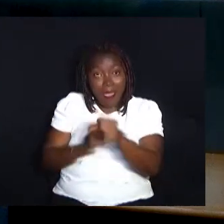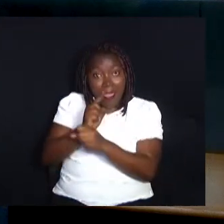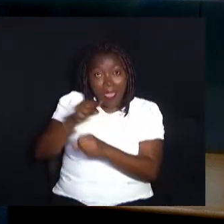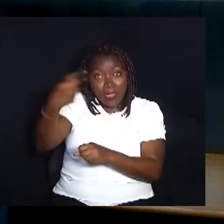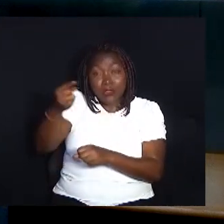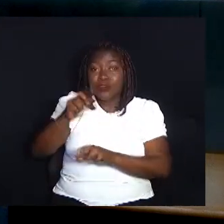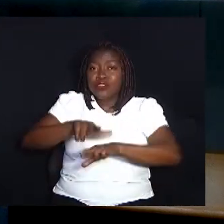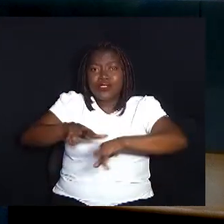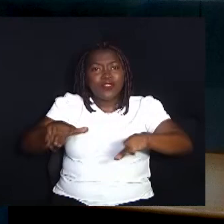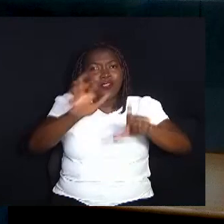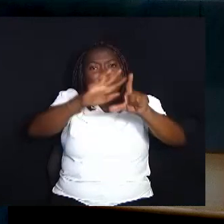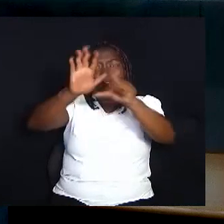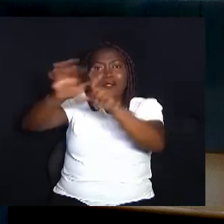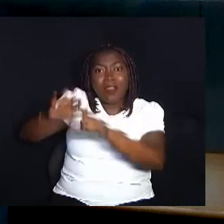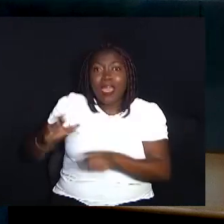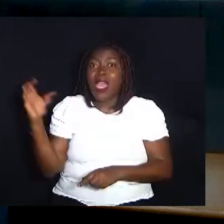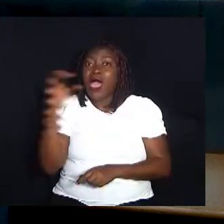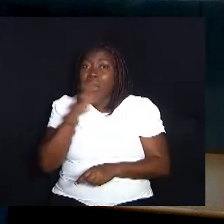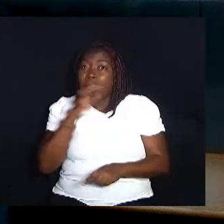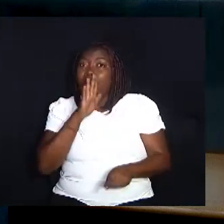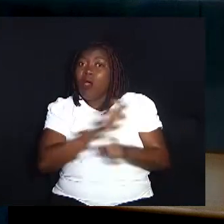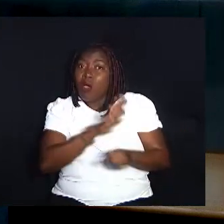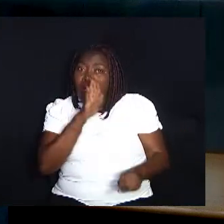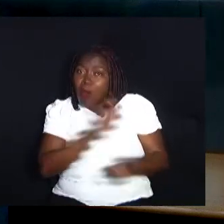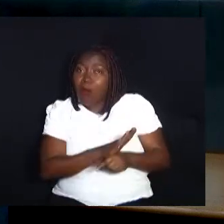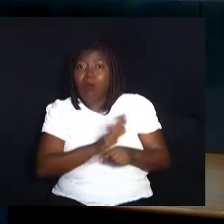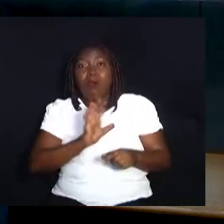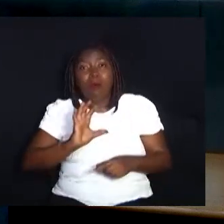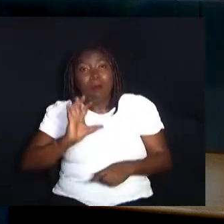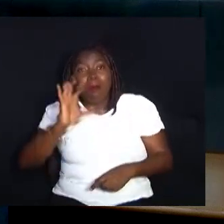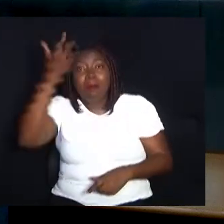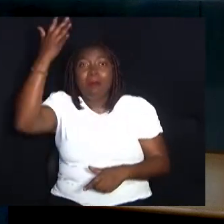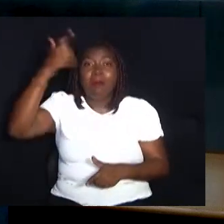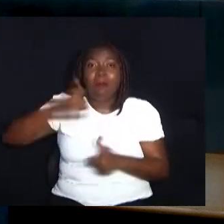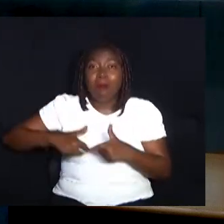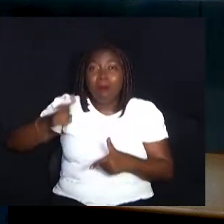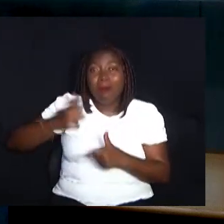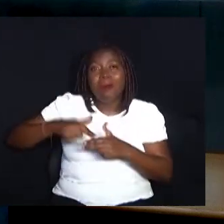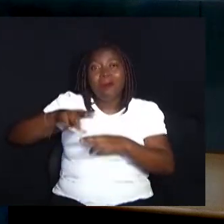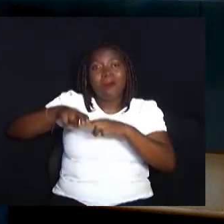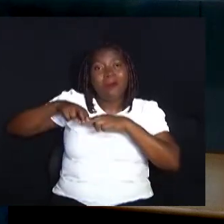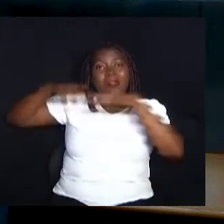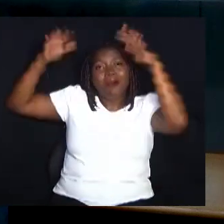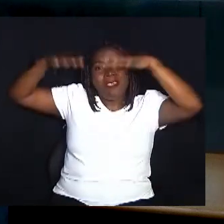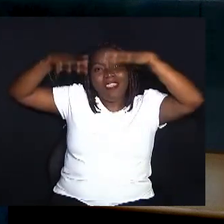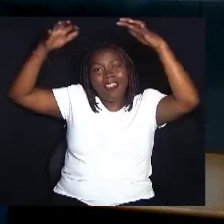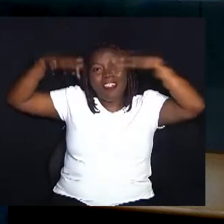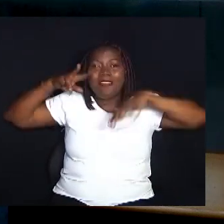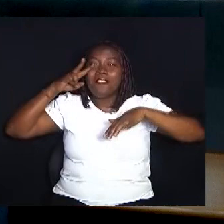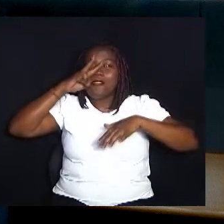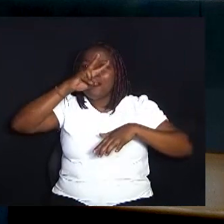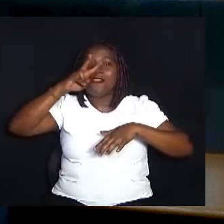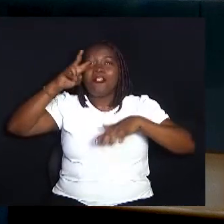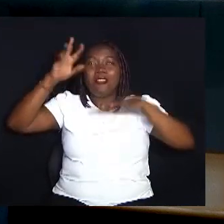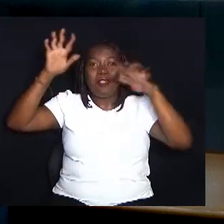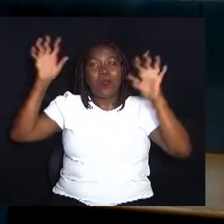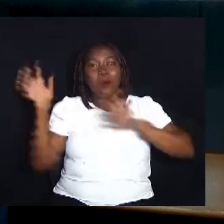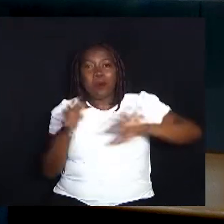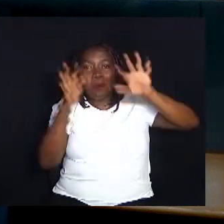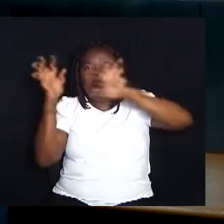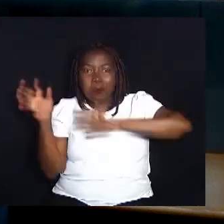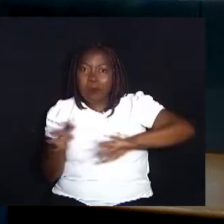diversas áreas no socorro à situações de emergência e desastres causados pelas chuvas fortes e